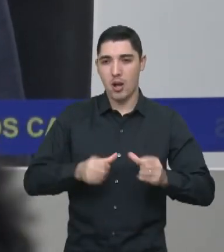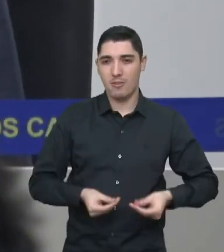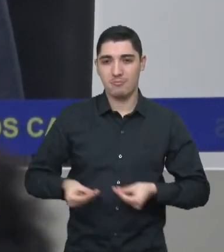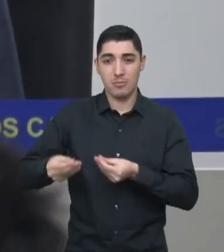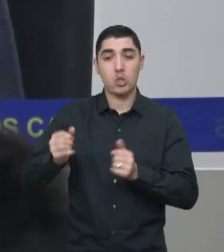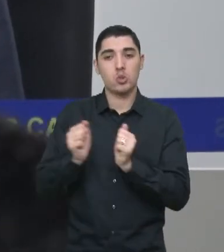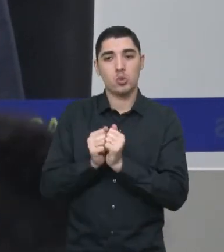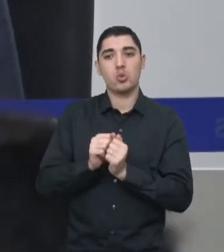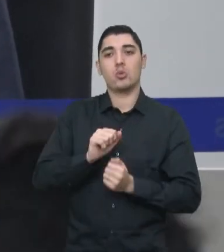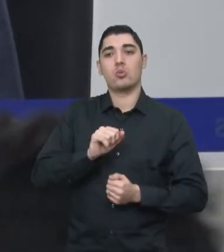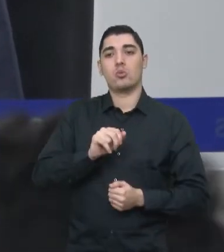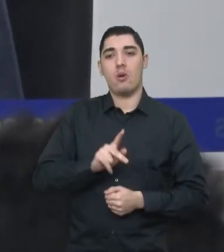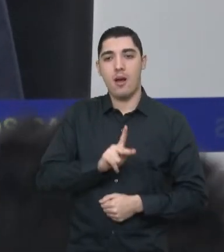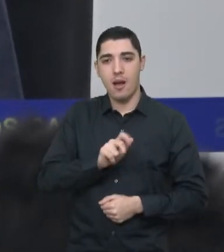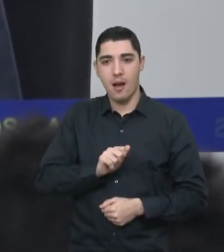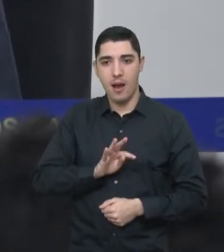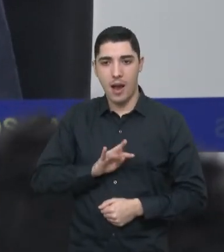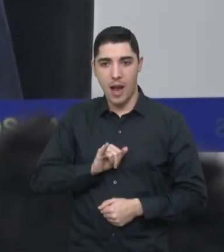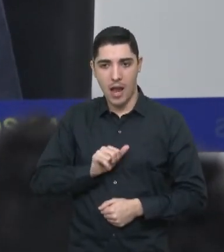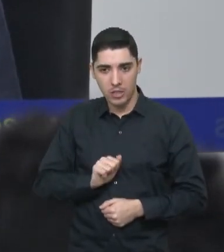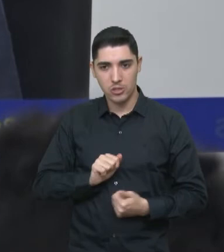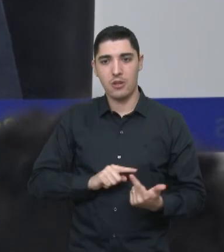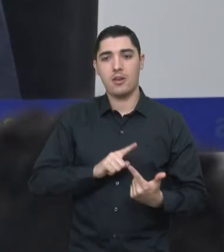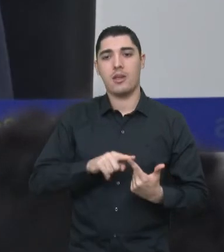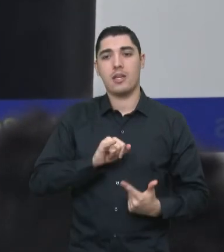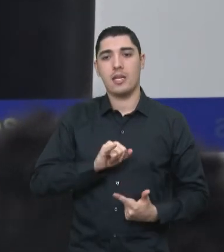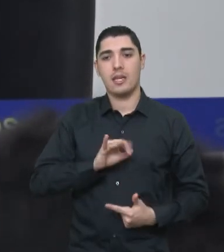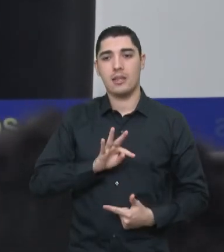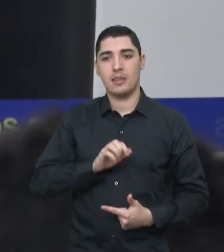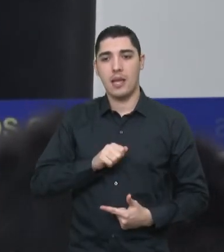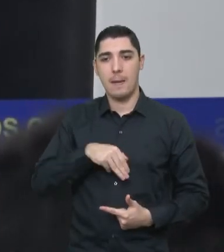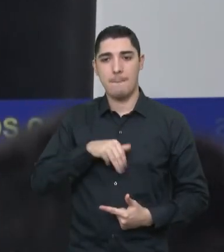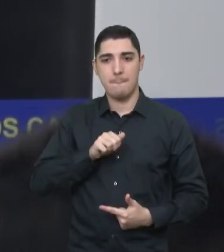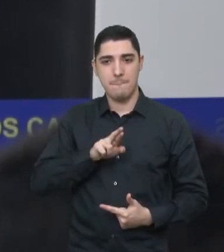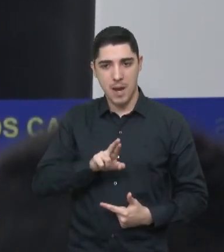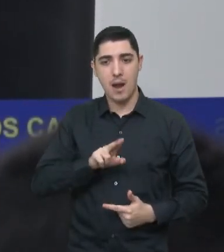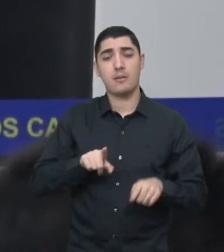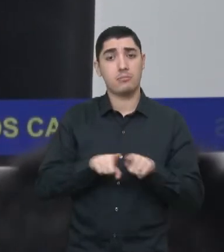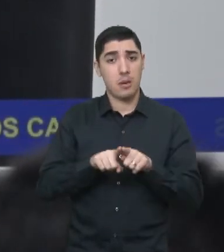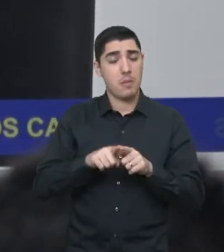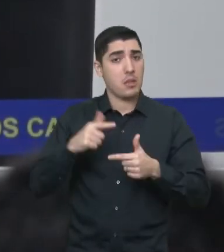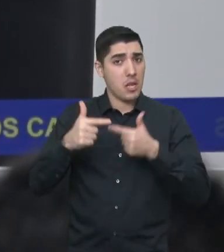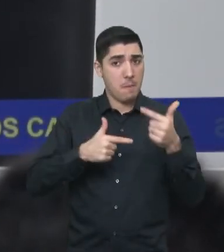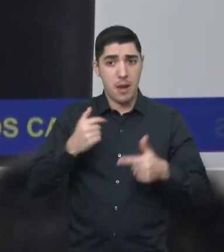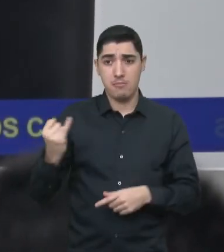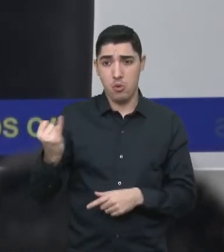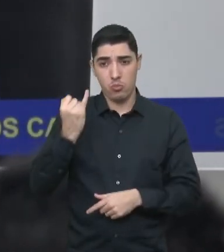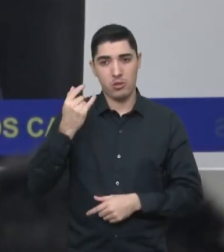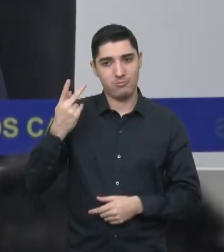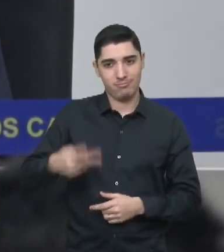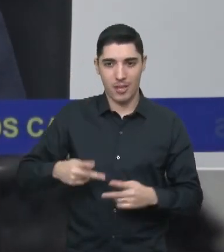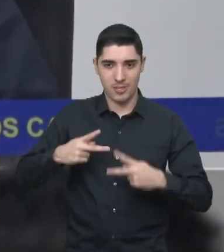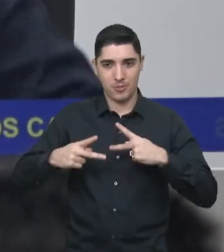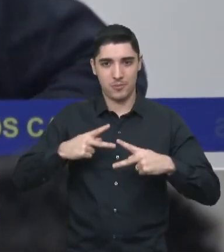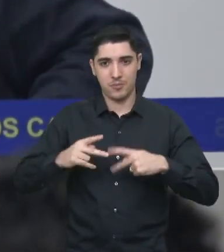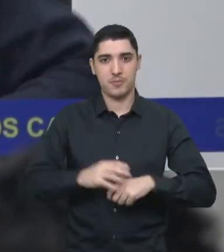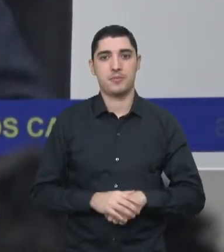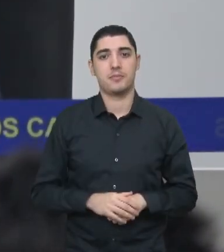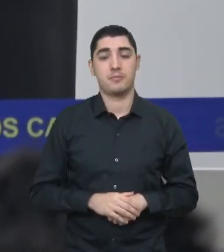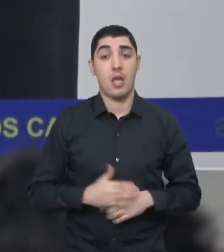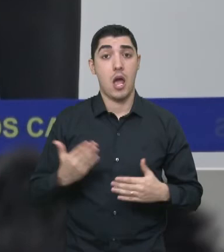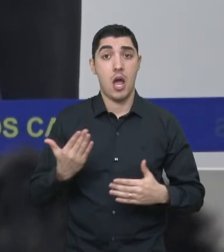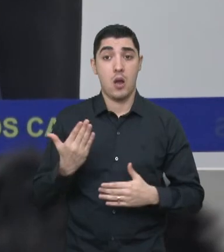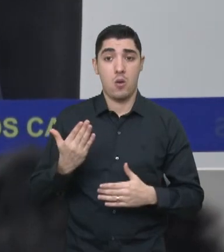Itamar, subsecretário. O Itamar faz um trabalho muito importante e muito bom para a nossa cidade. Escrito para